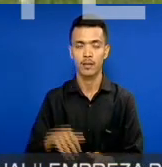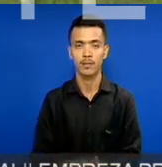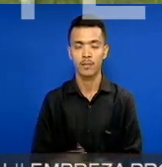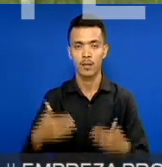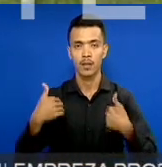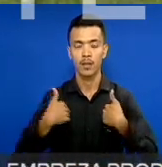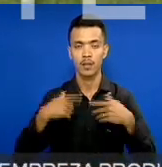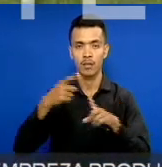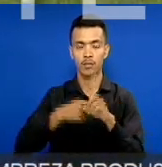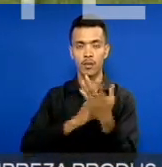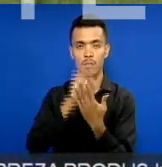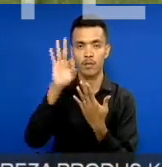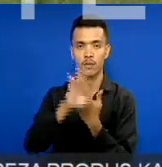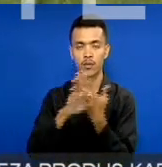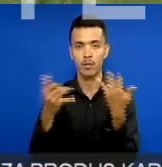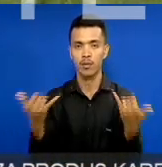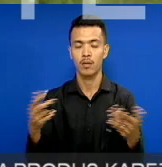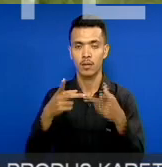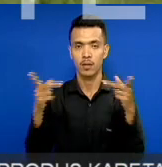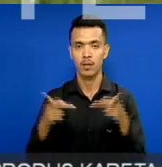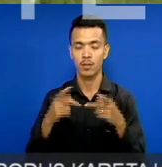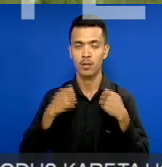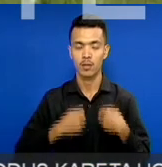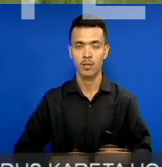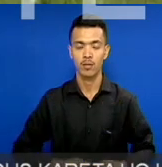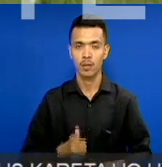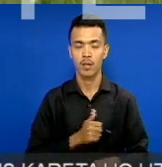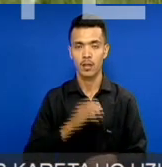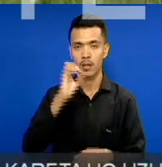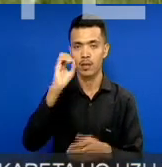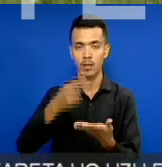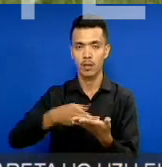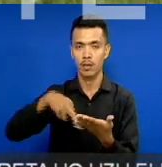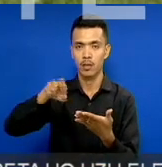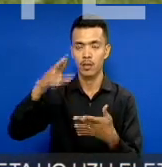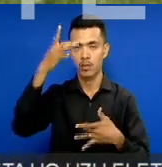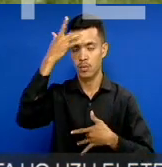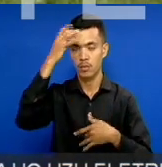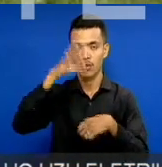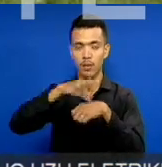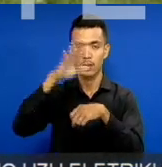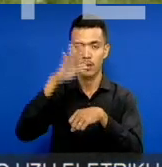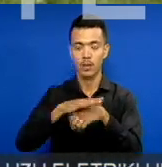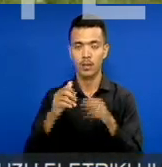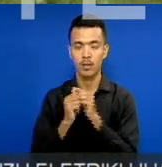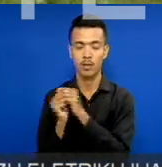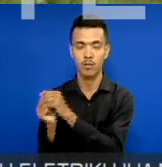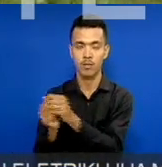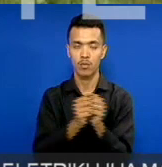Iha início fulan fevereiro to agora Centro Saúde Ainaro resiste afetado moras dengue ha mutu na